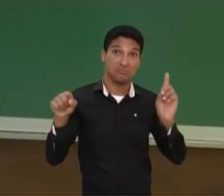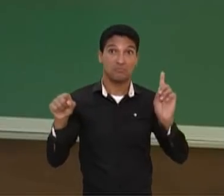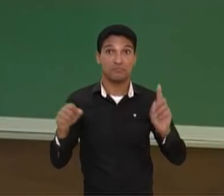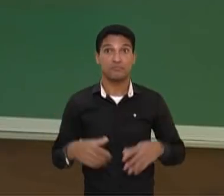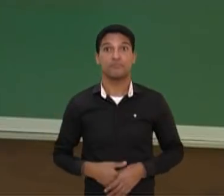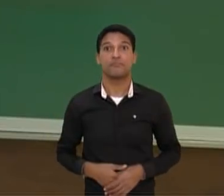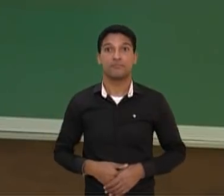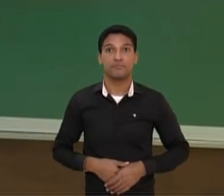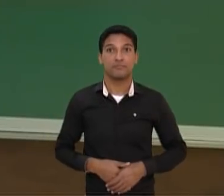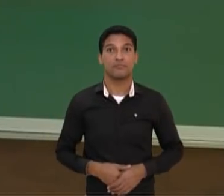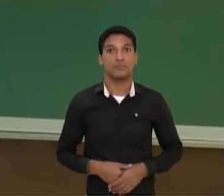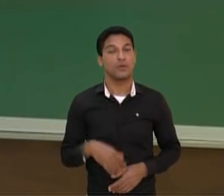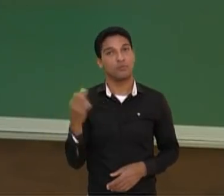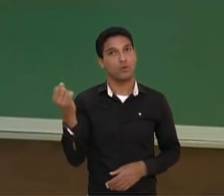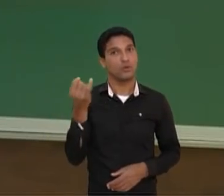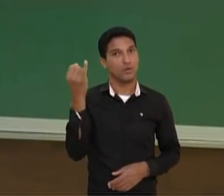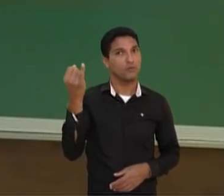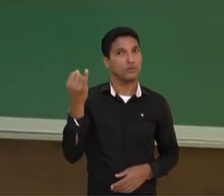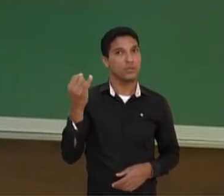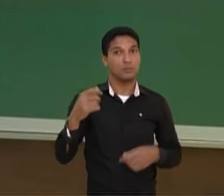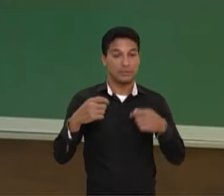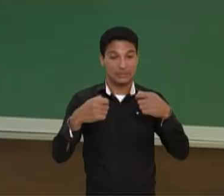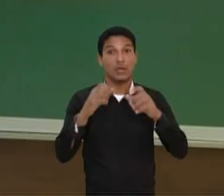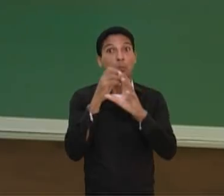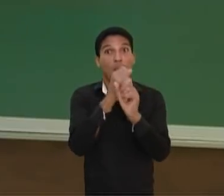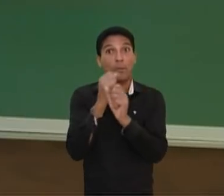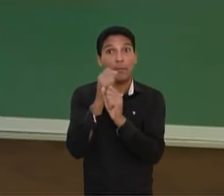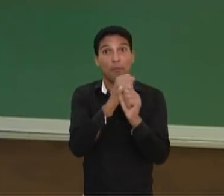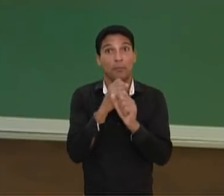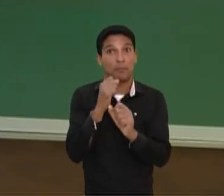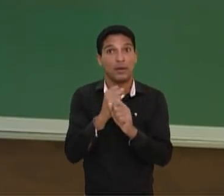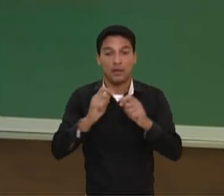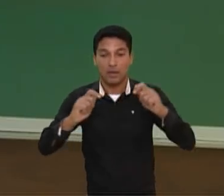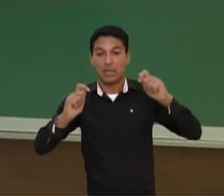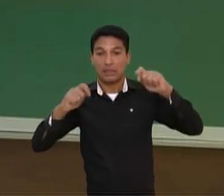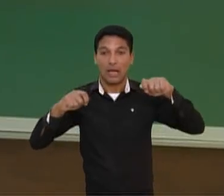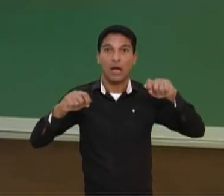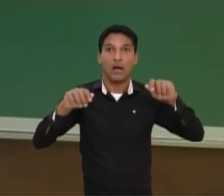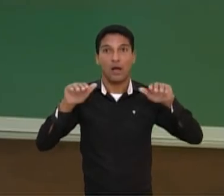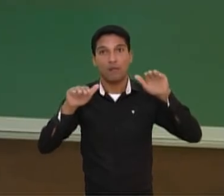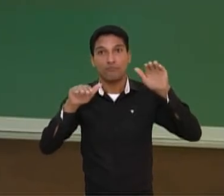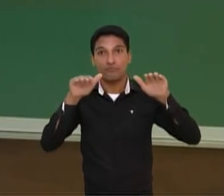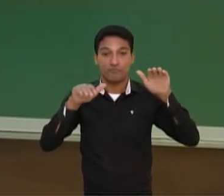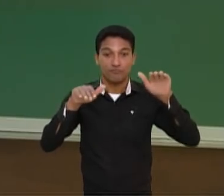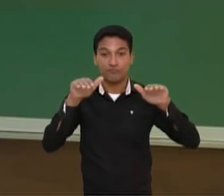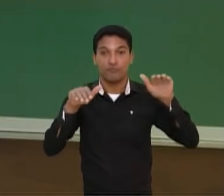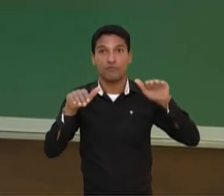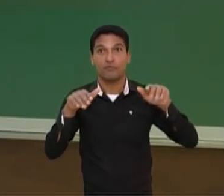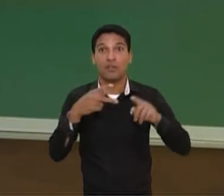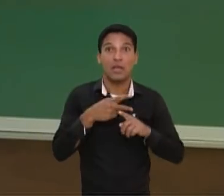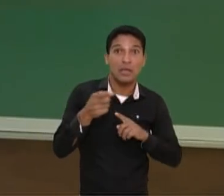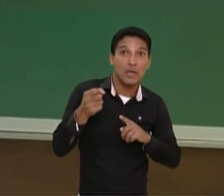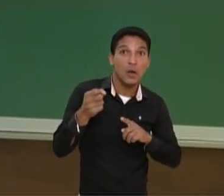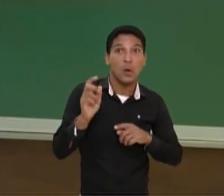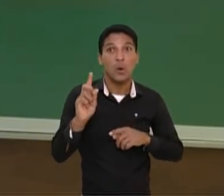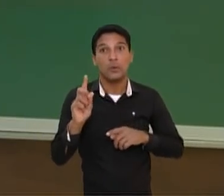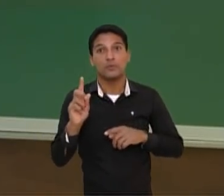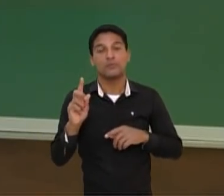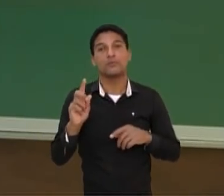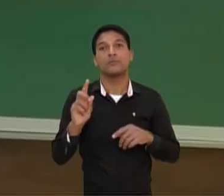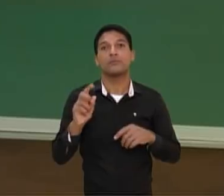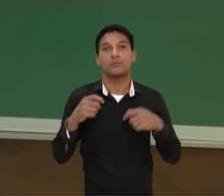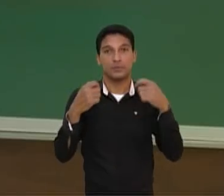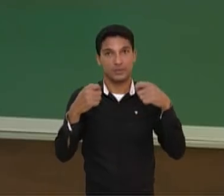que você possa calcular a probabilidade de um evento, é importante que você garanta que o experimento